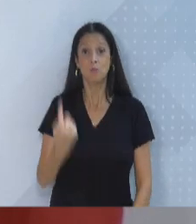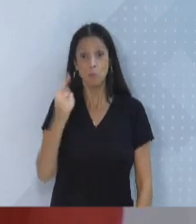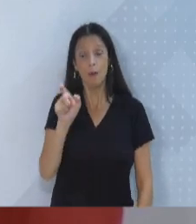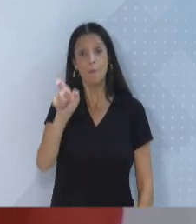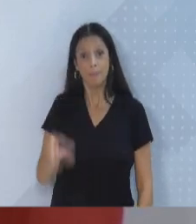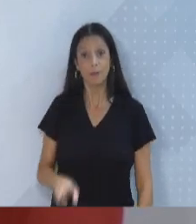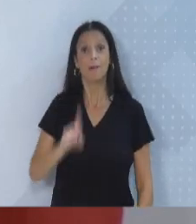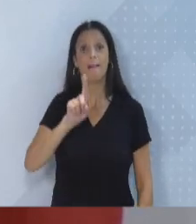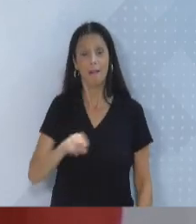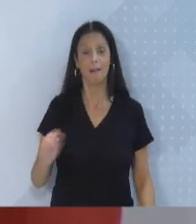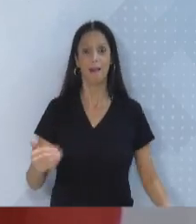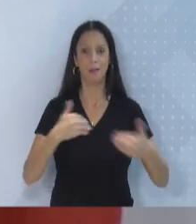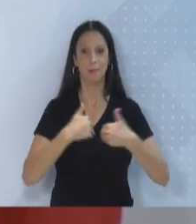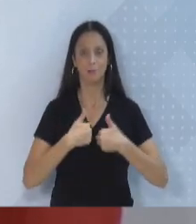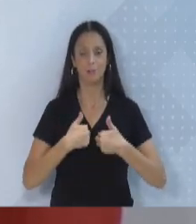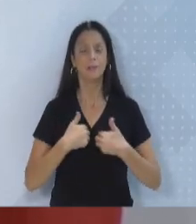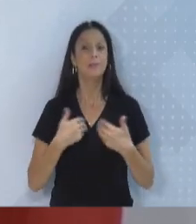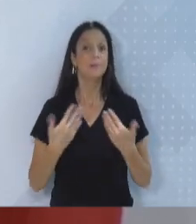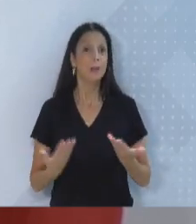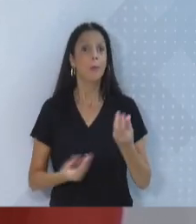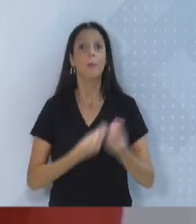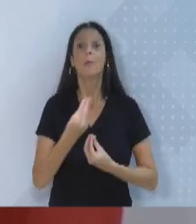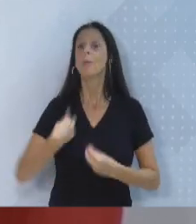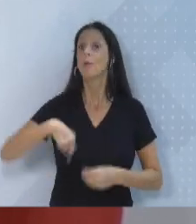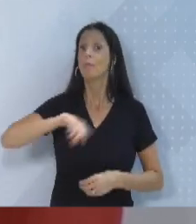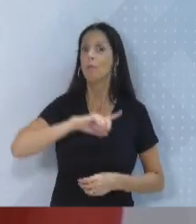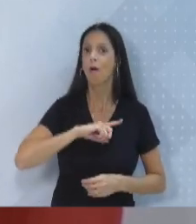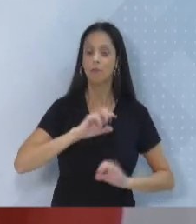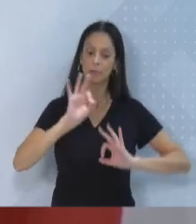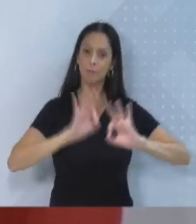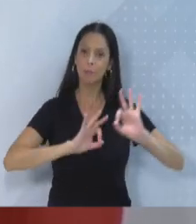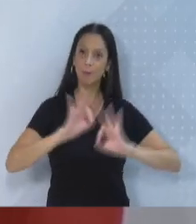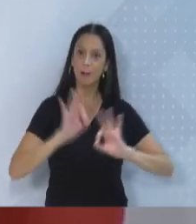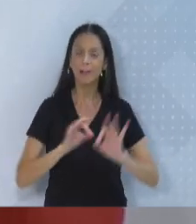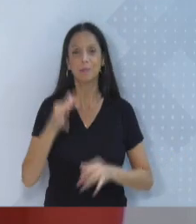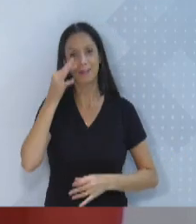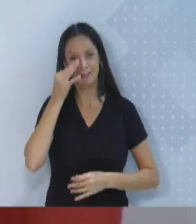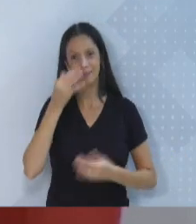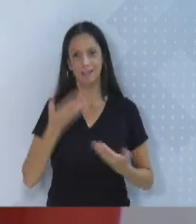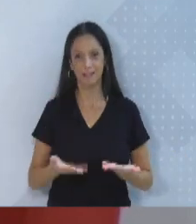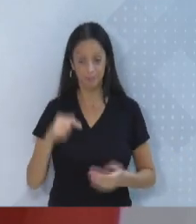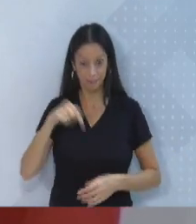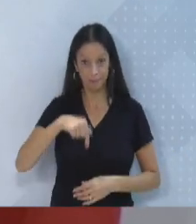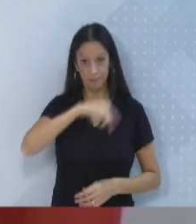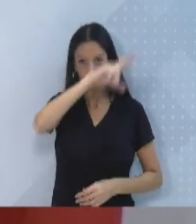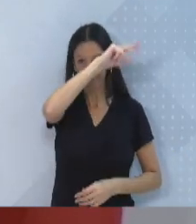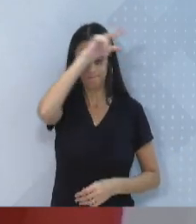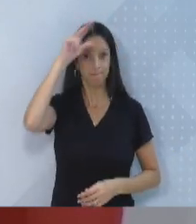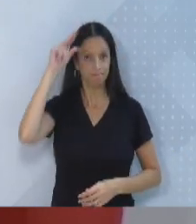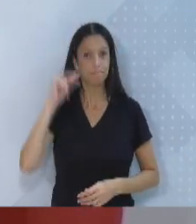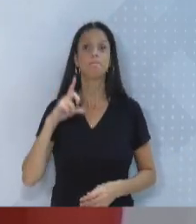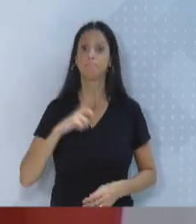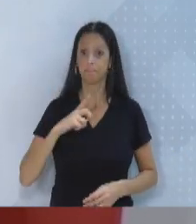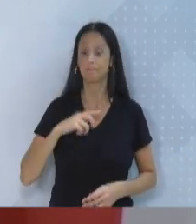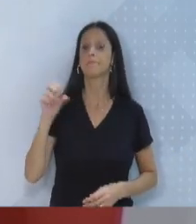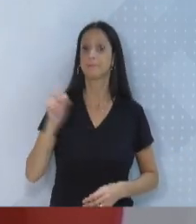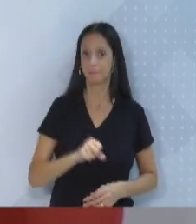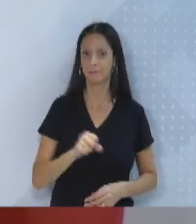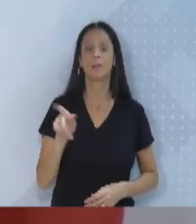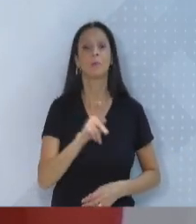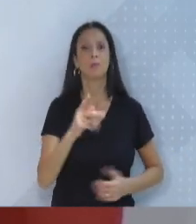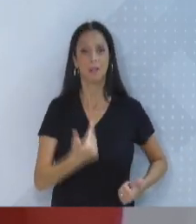estamos preparados para essa nova realidade? O nosso município, de forma exemplar, tem professoras de apoio para